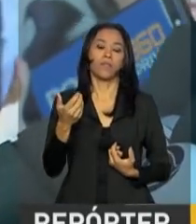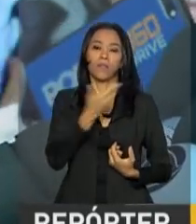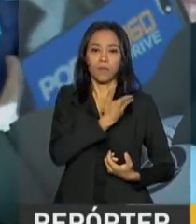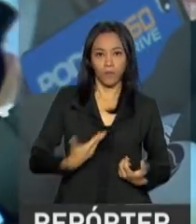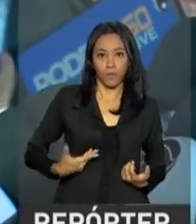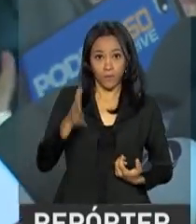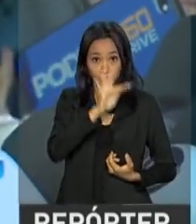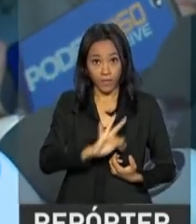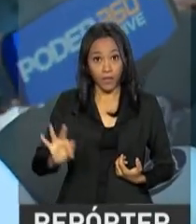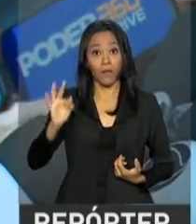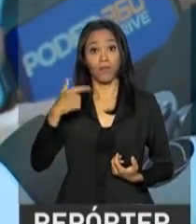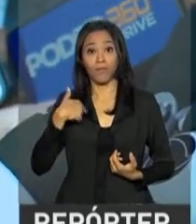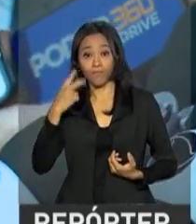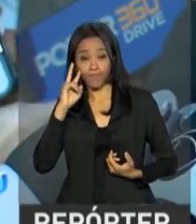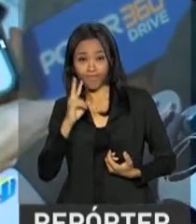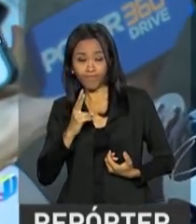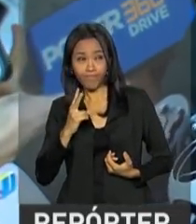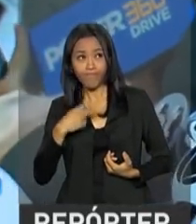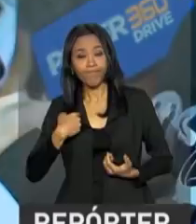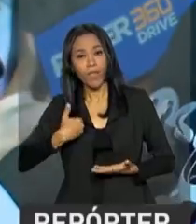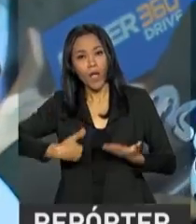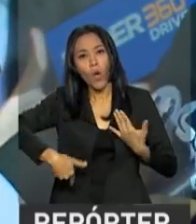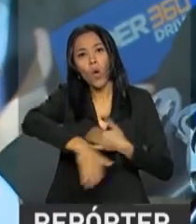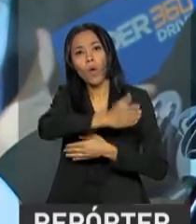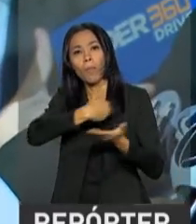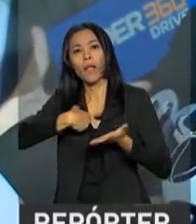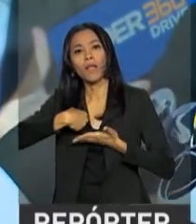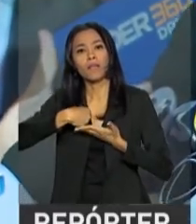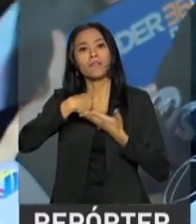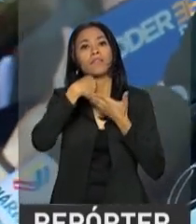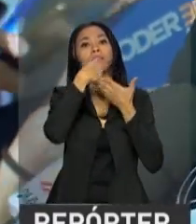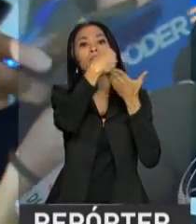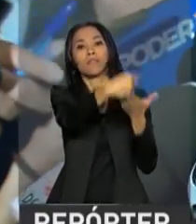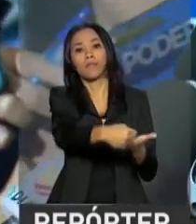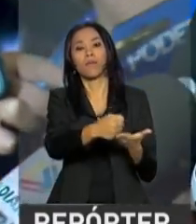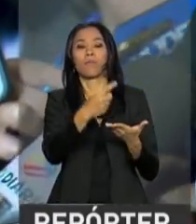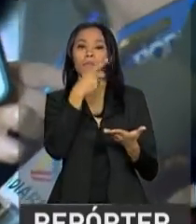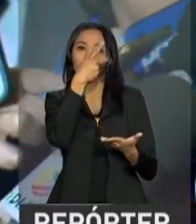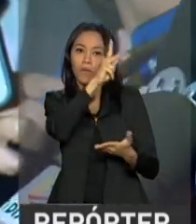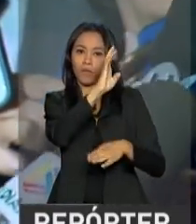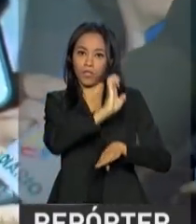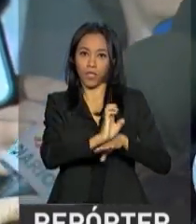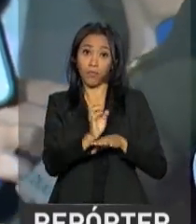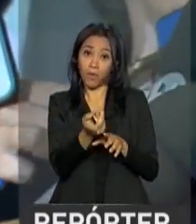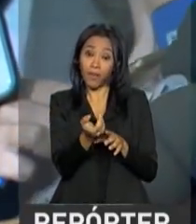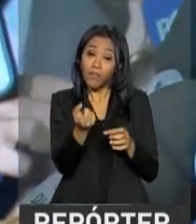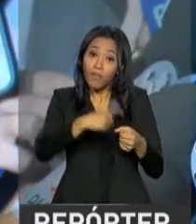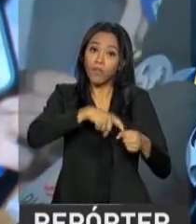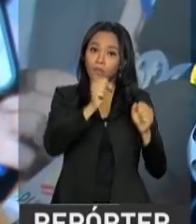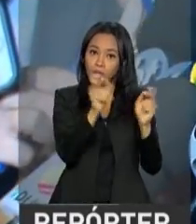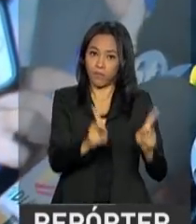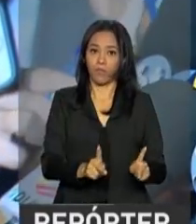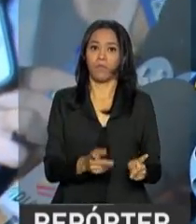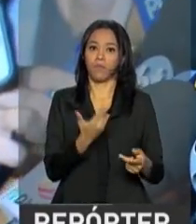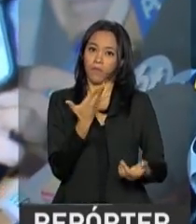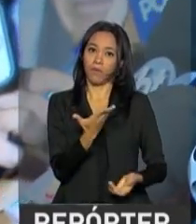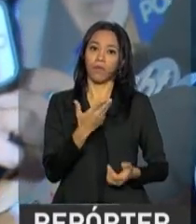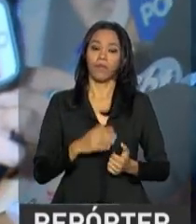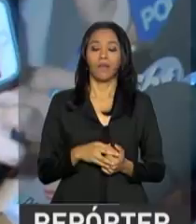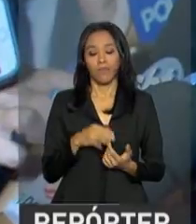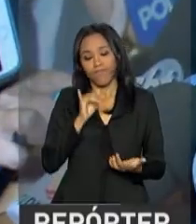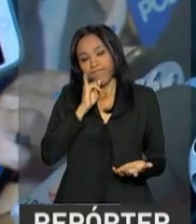compartilha a responsabilidade de trazer a paz de volta ao ceará razões love explicação